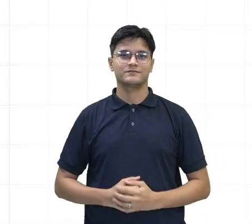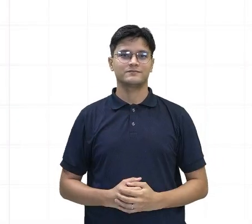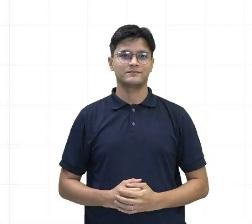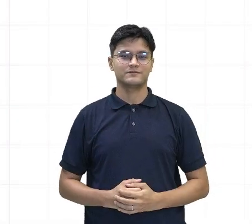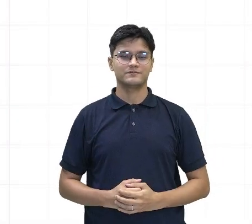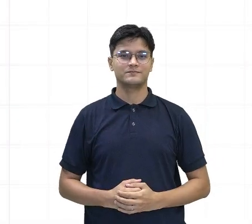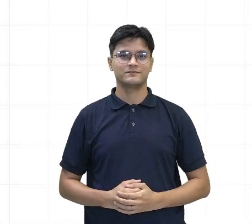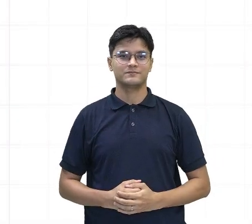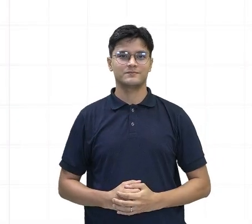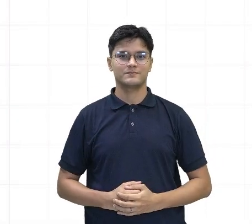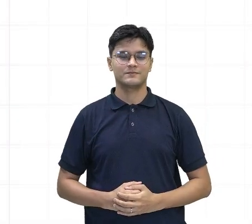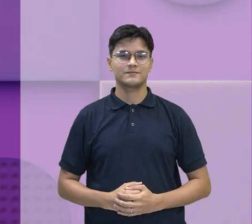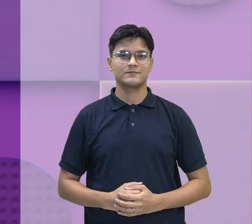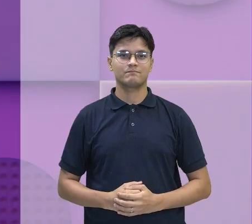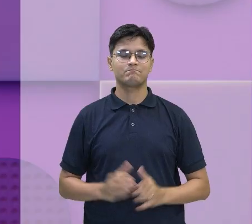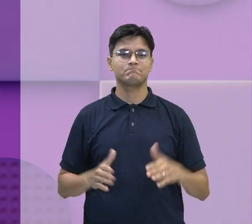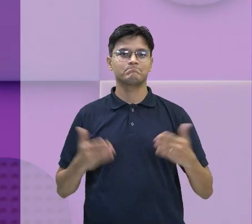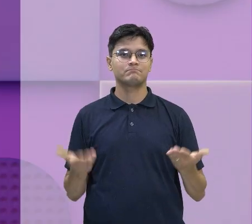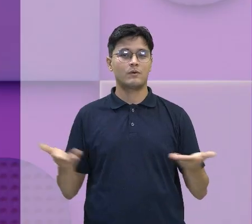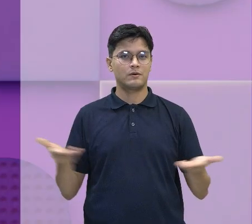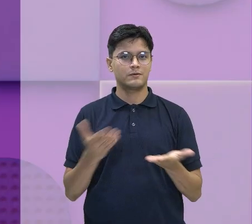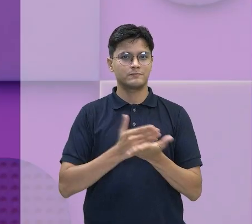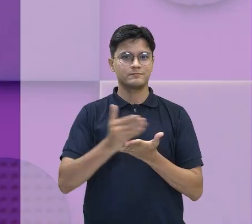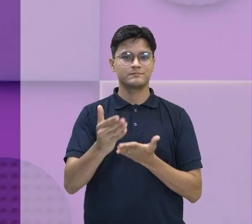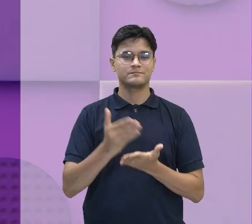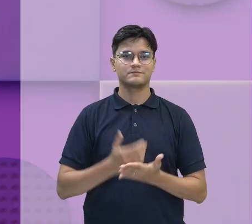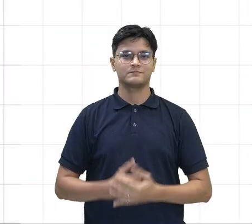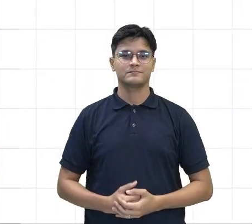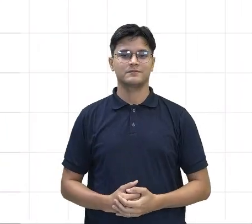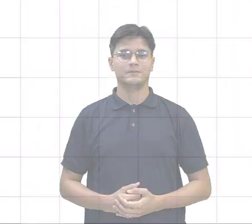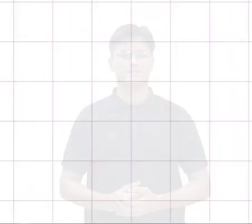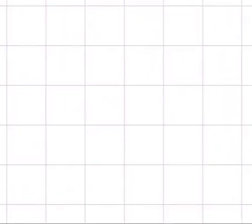fração, tá bom? Então, vamos lá para a nossa aula.